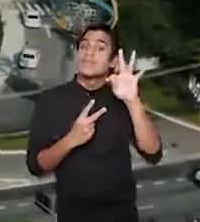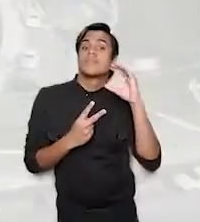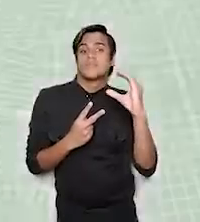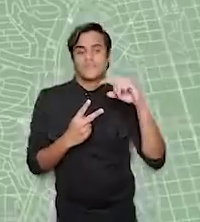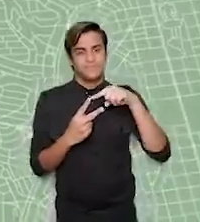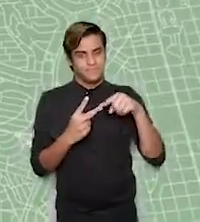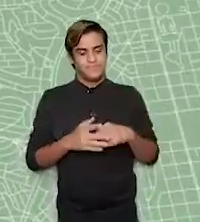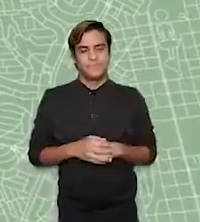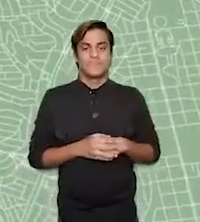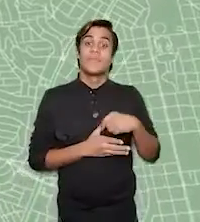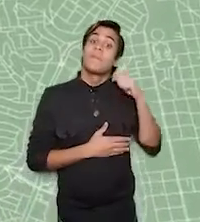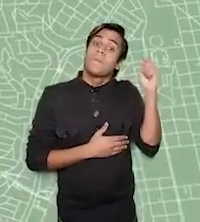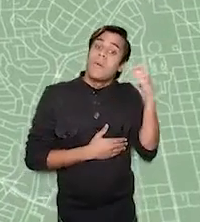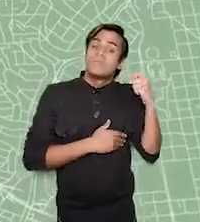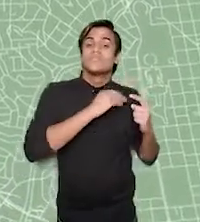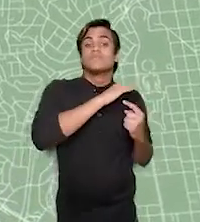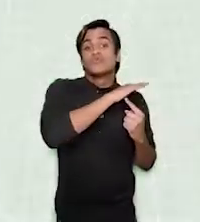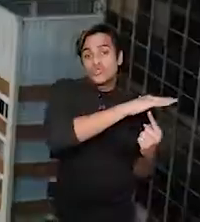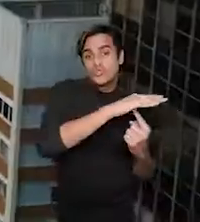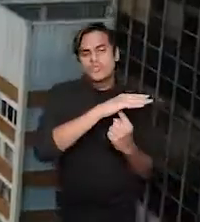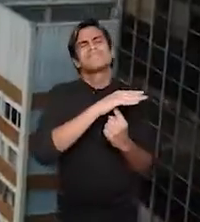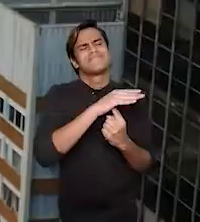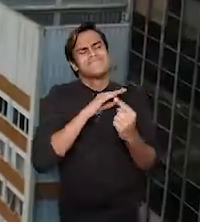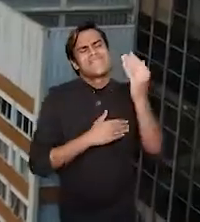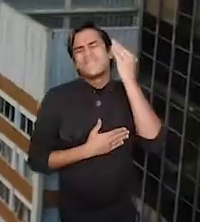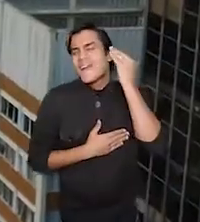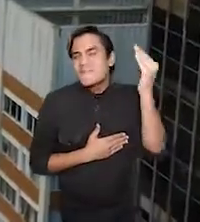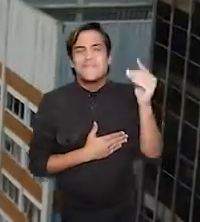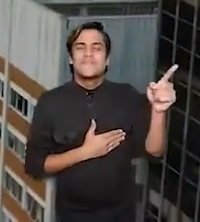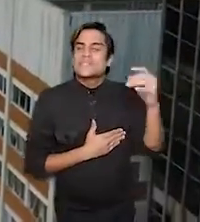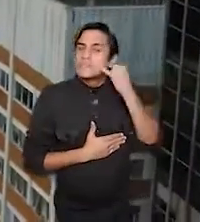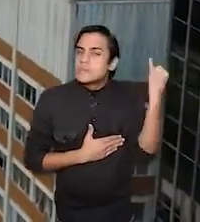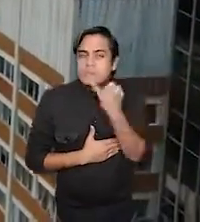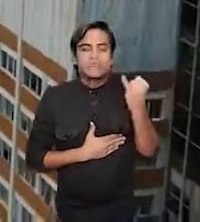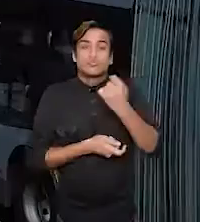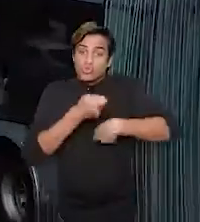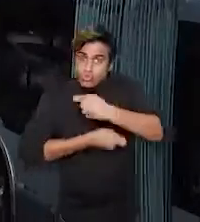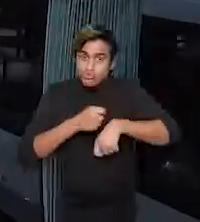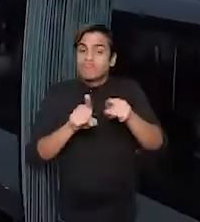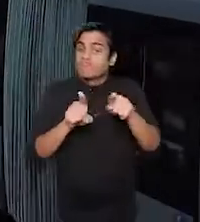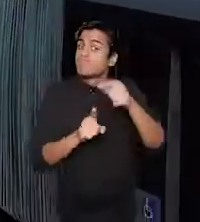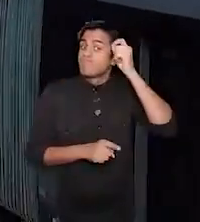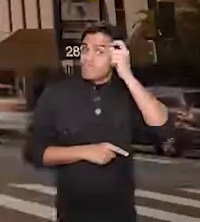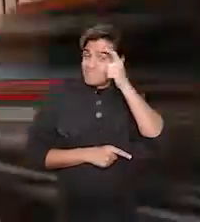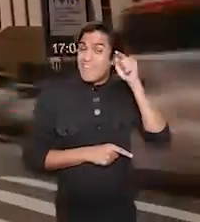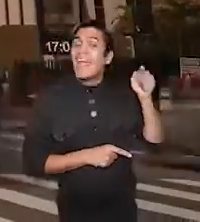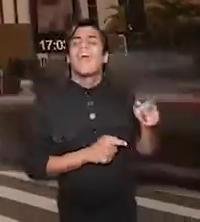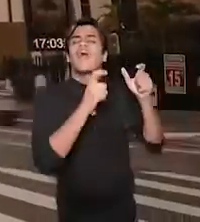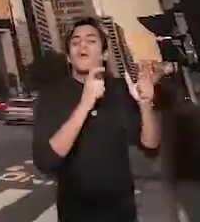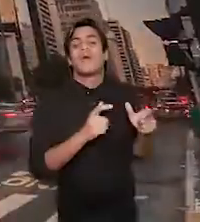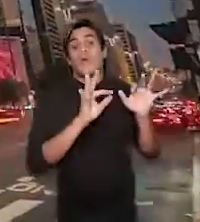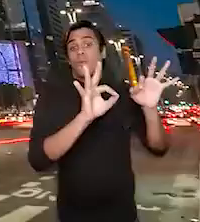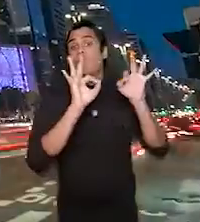Center, Paulista e Jardins. Conhecida por sua importância financeira e cultural, a Avenida Paulista está em uma